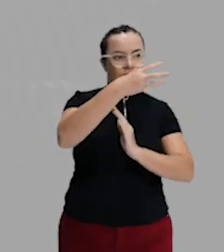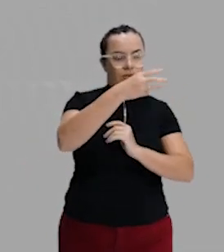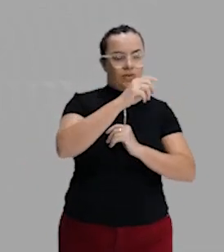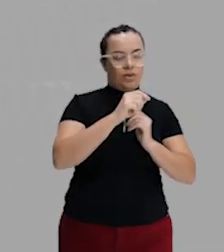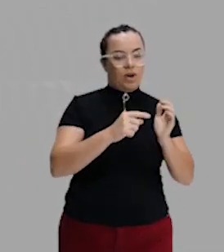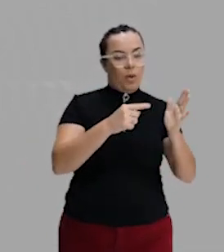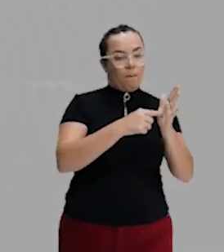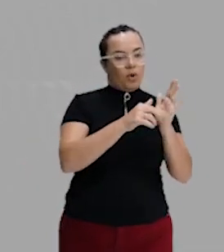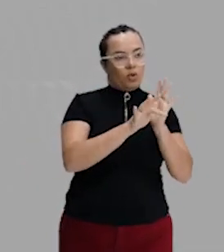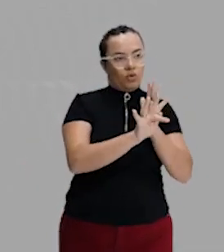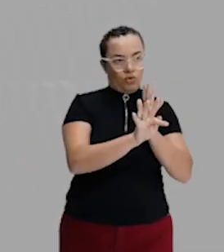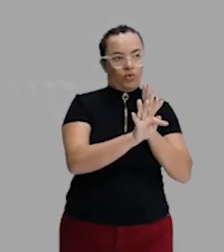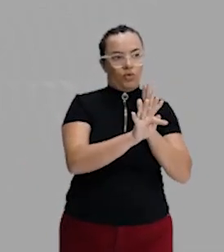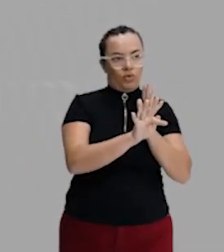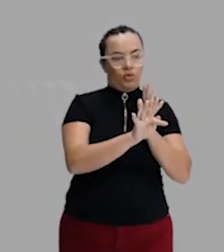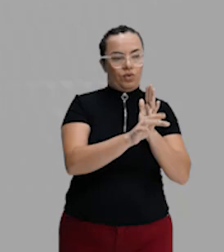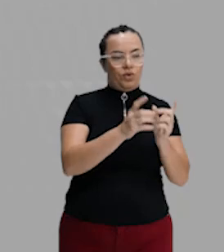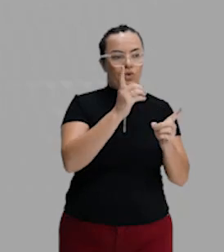D.